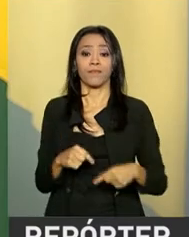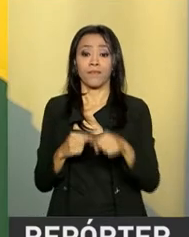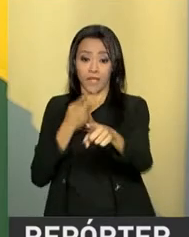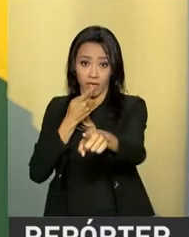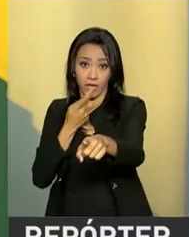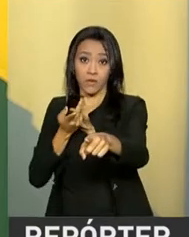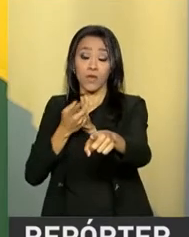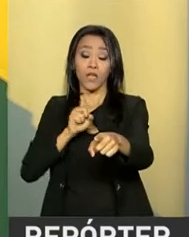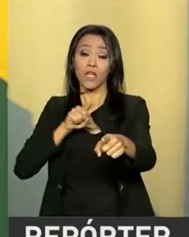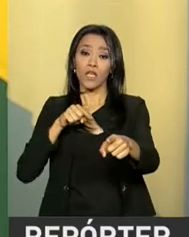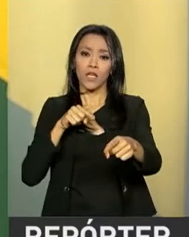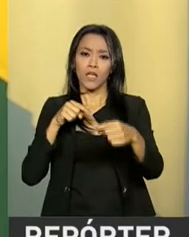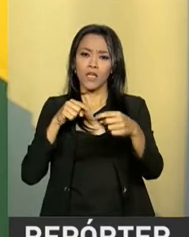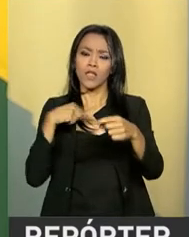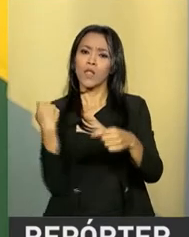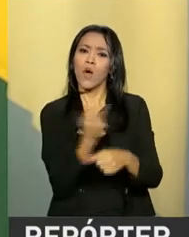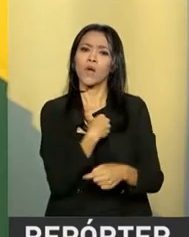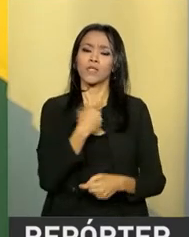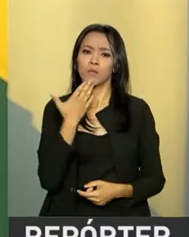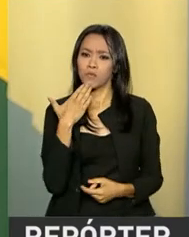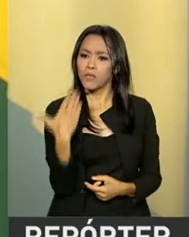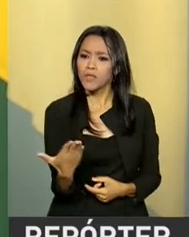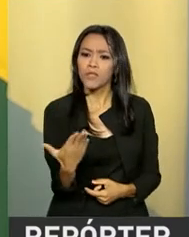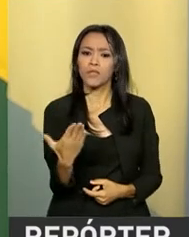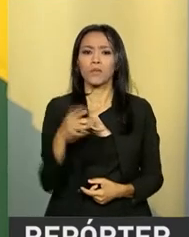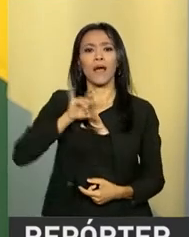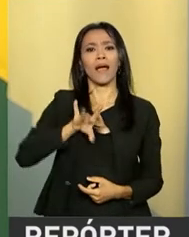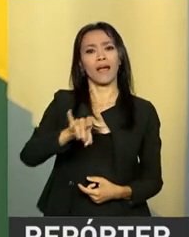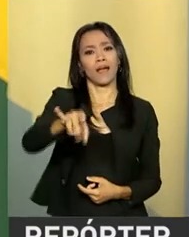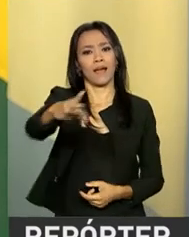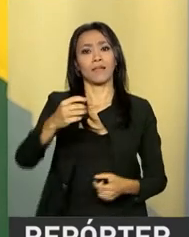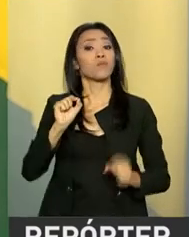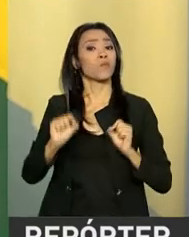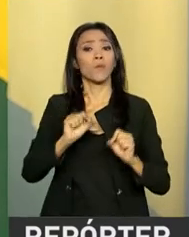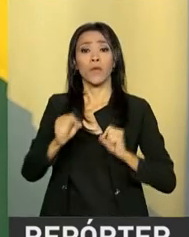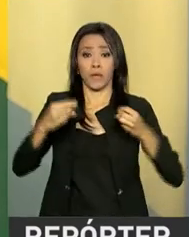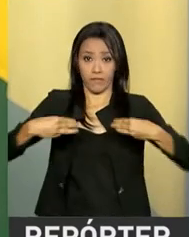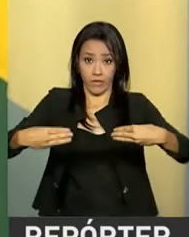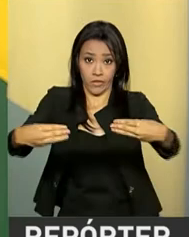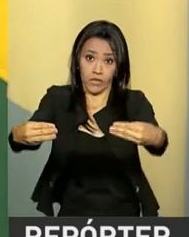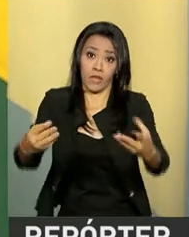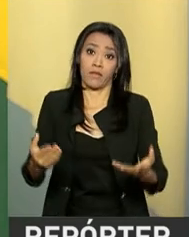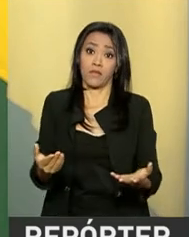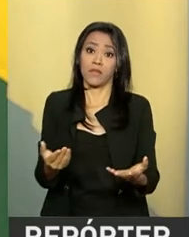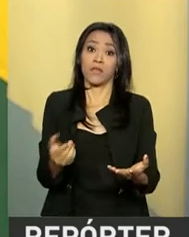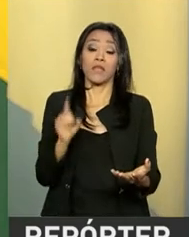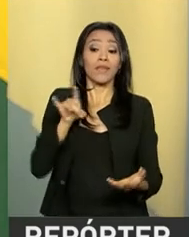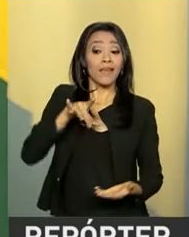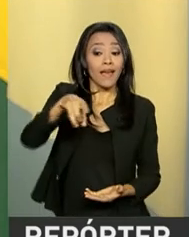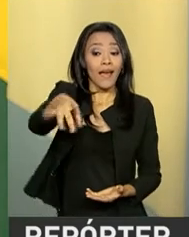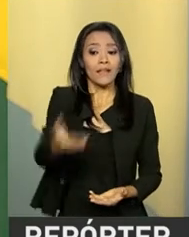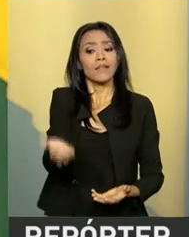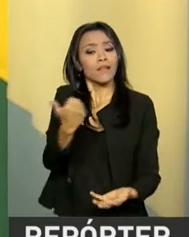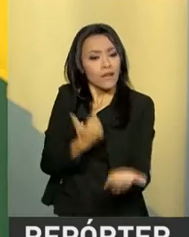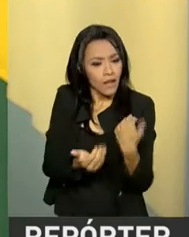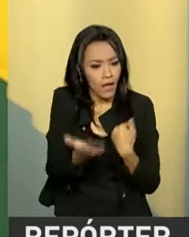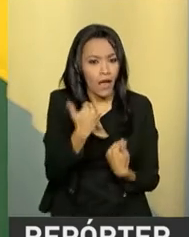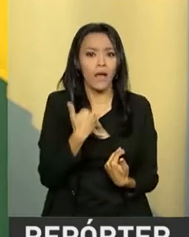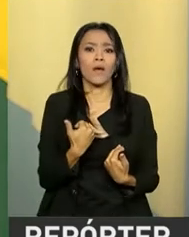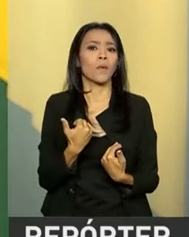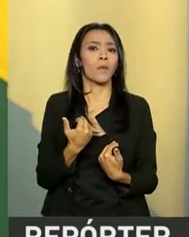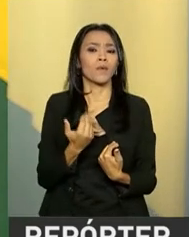temos solicitado aos próprios ministérios que tragam ao presidente da